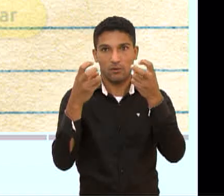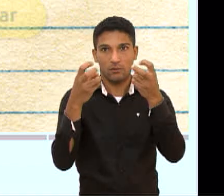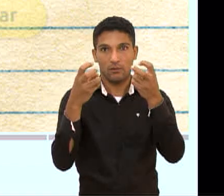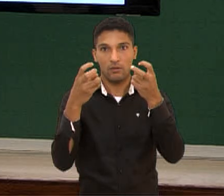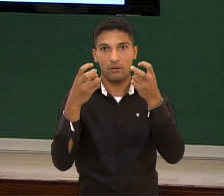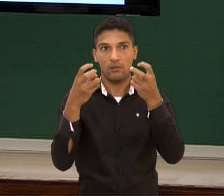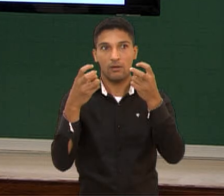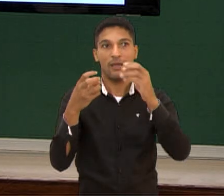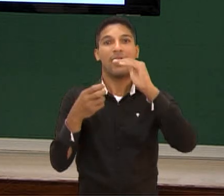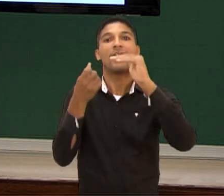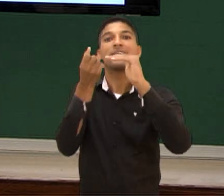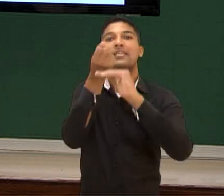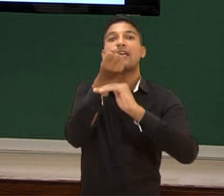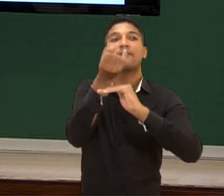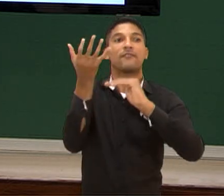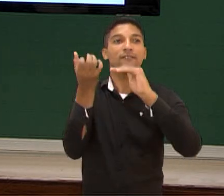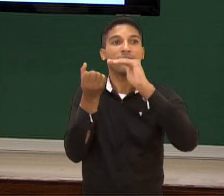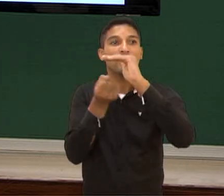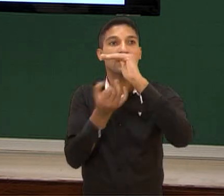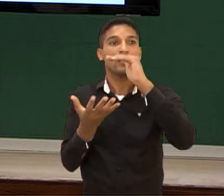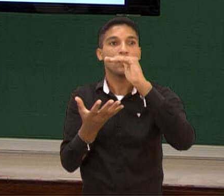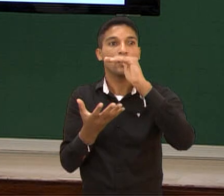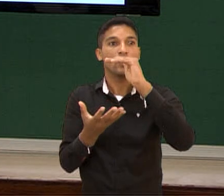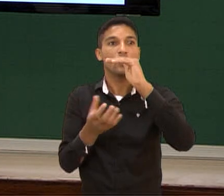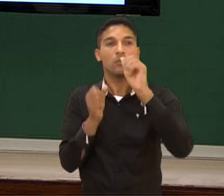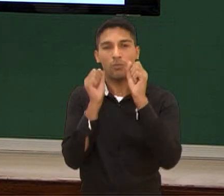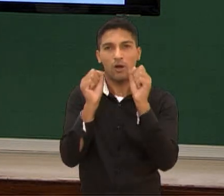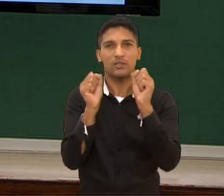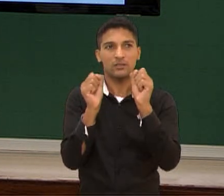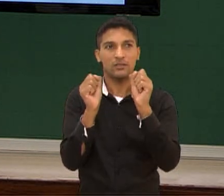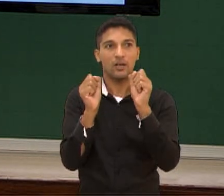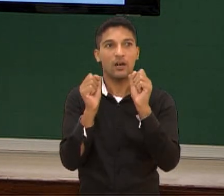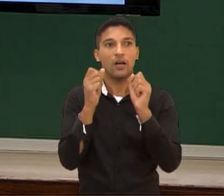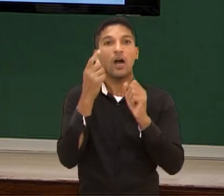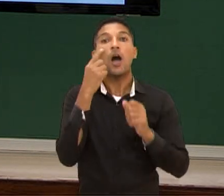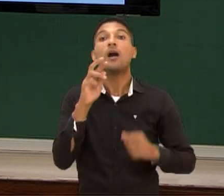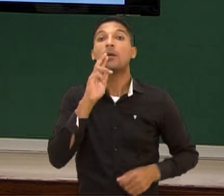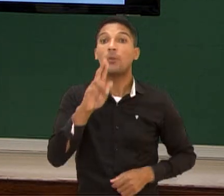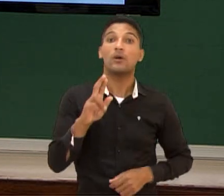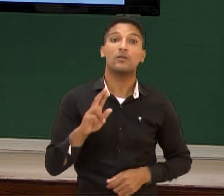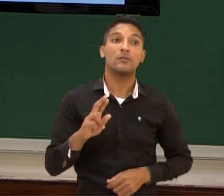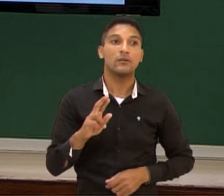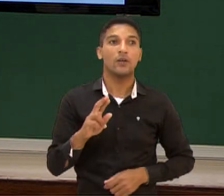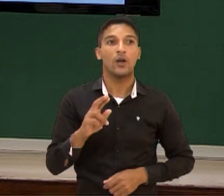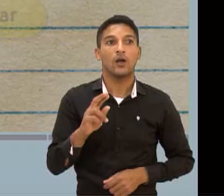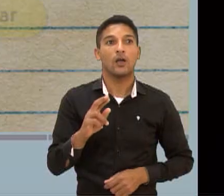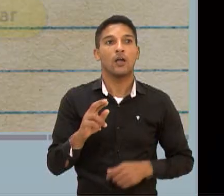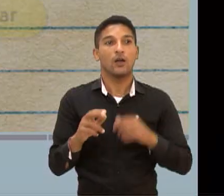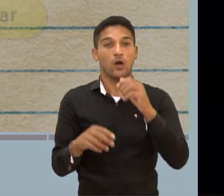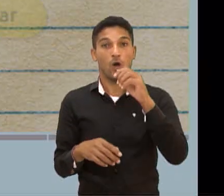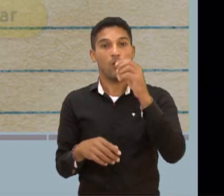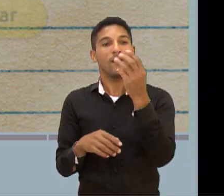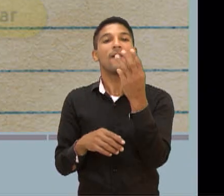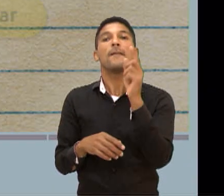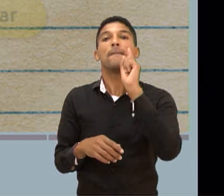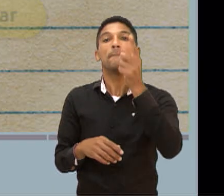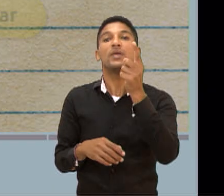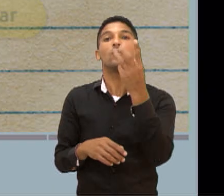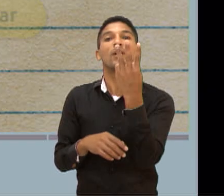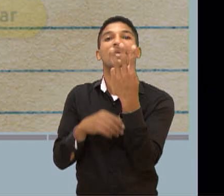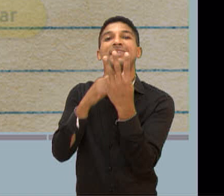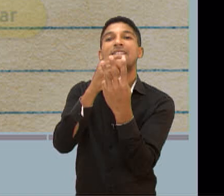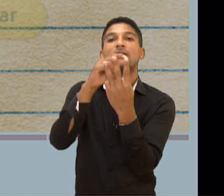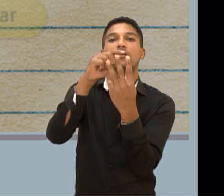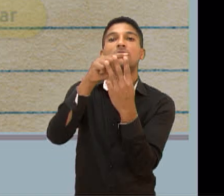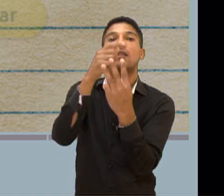né? Com uma fração decimal. Então, eu já posso escrever. Então, vamos lá? Qual será a nossa resposta? 1000, 3 zeros, não é? A vírgula vai